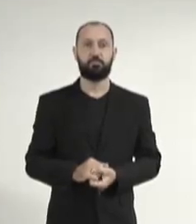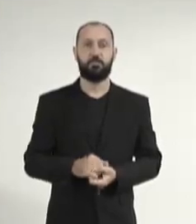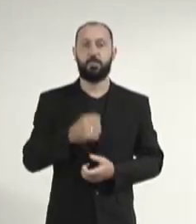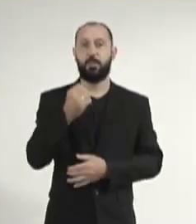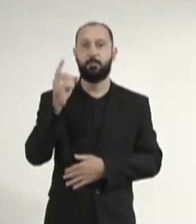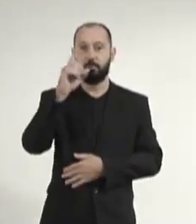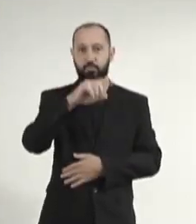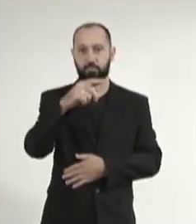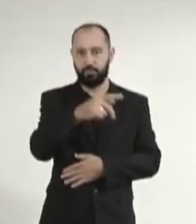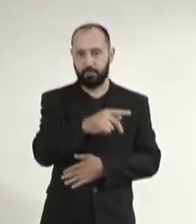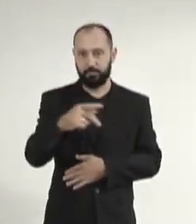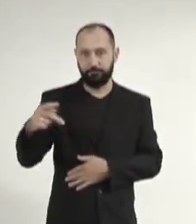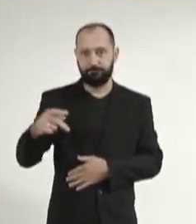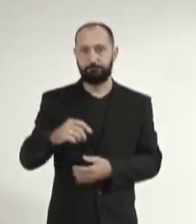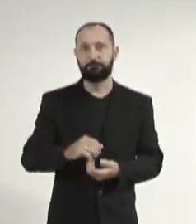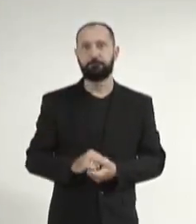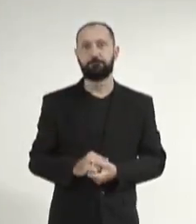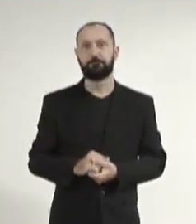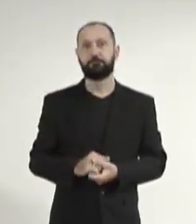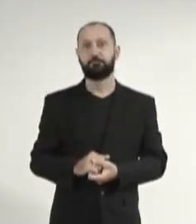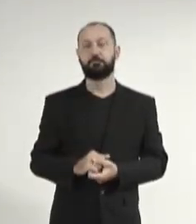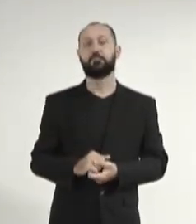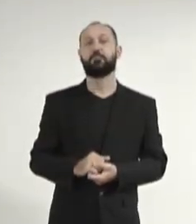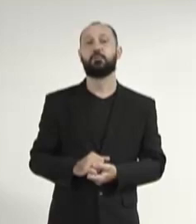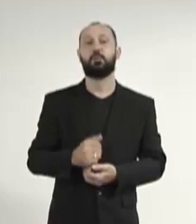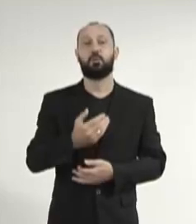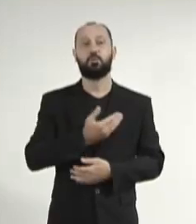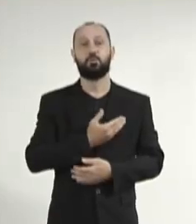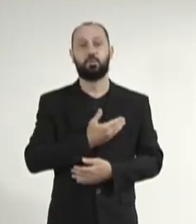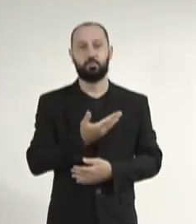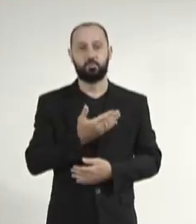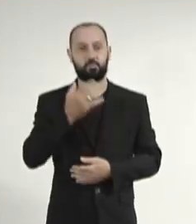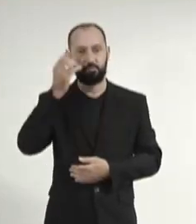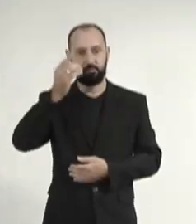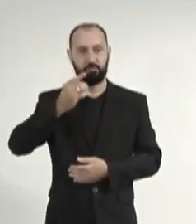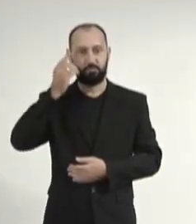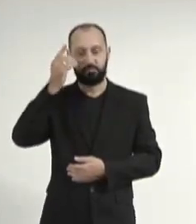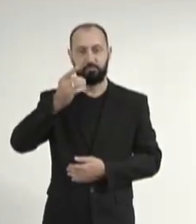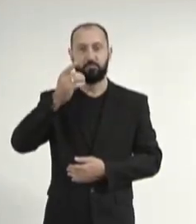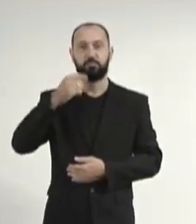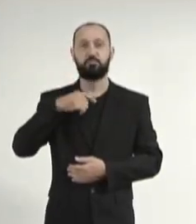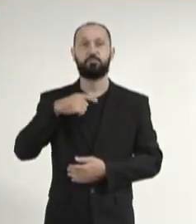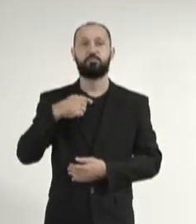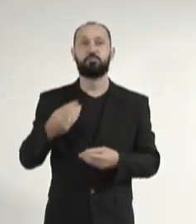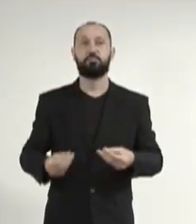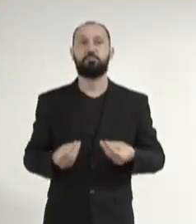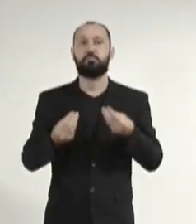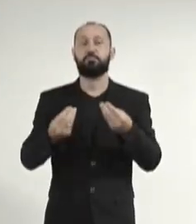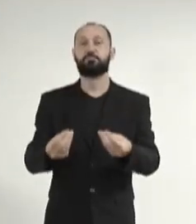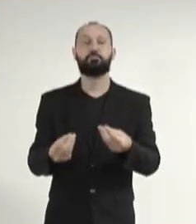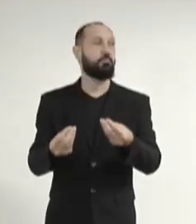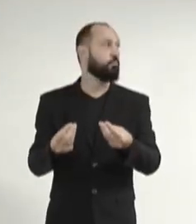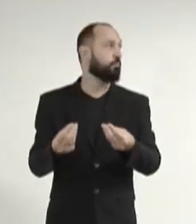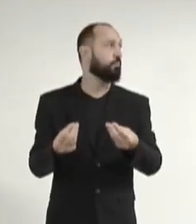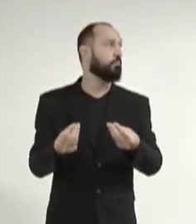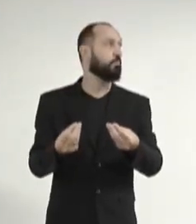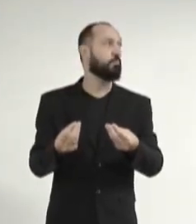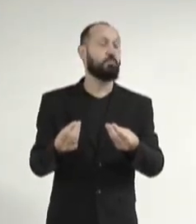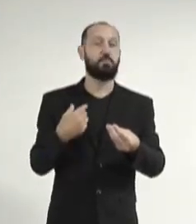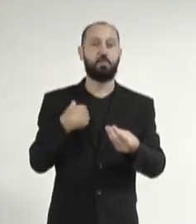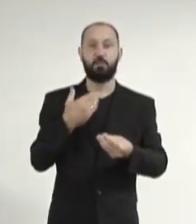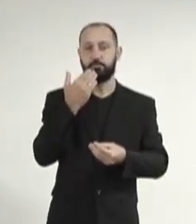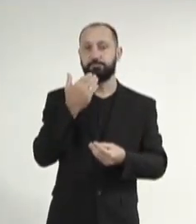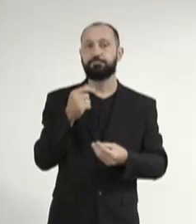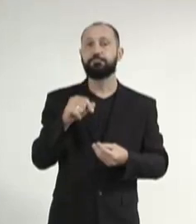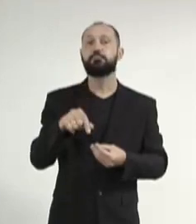Bom dia, senhor presidente, colegas parlamentares. Eu encaminho aqui esse expediente desse